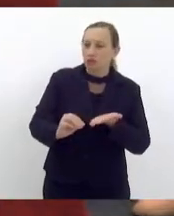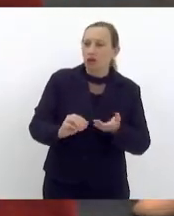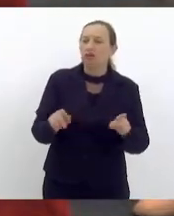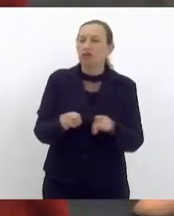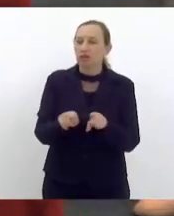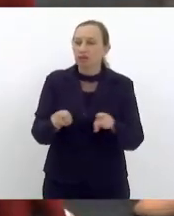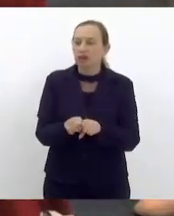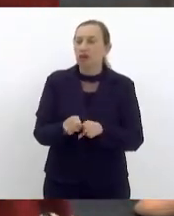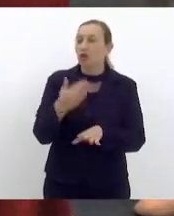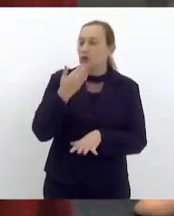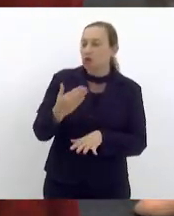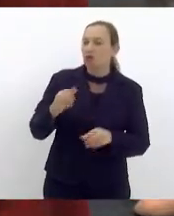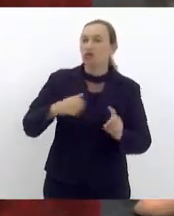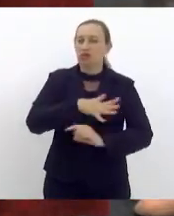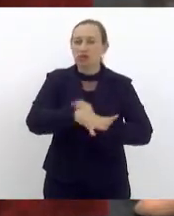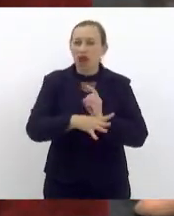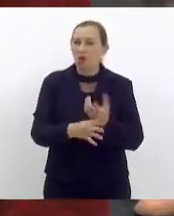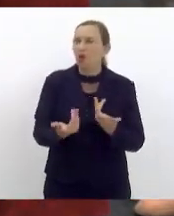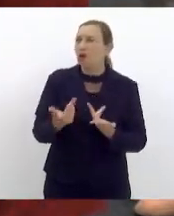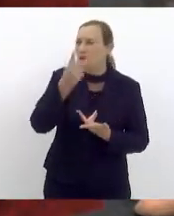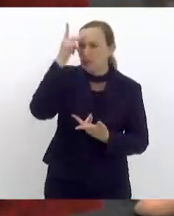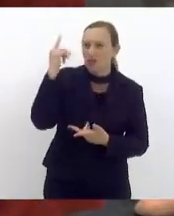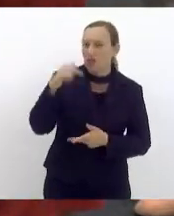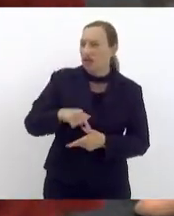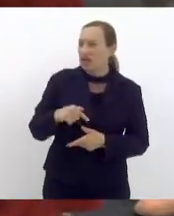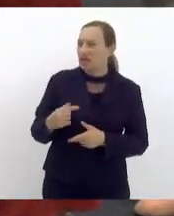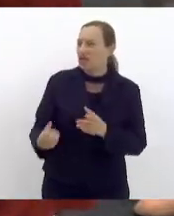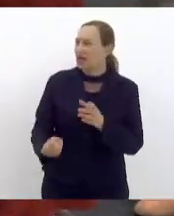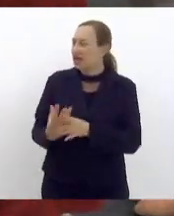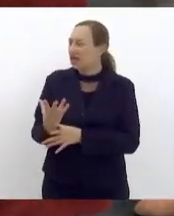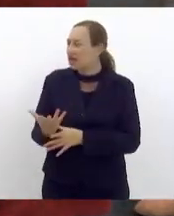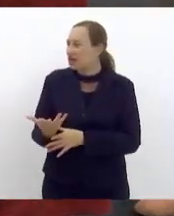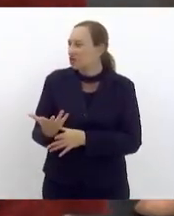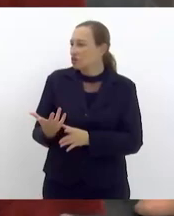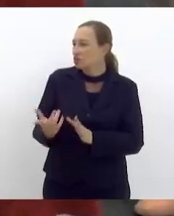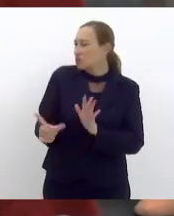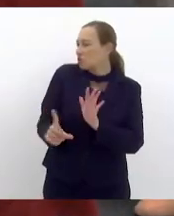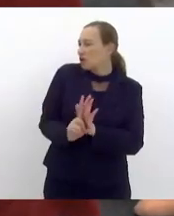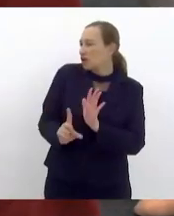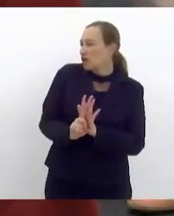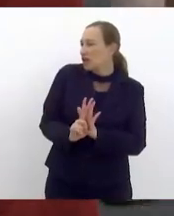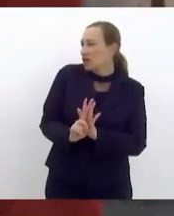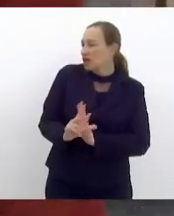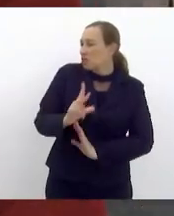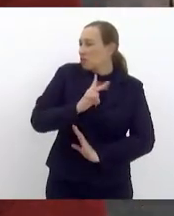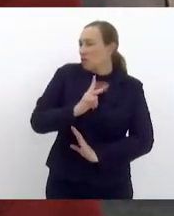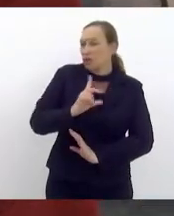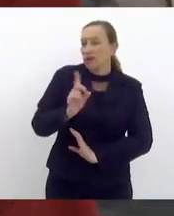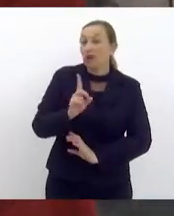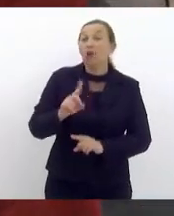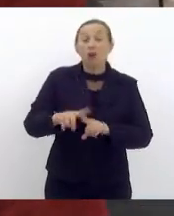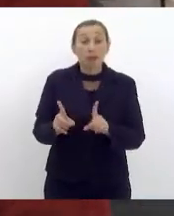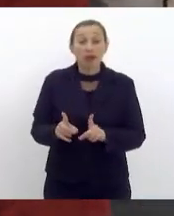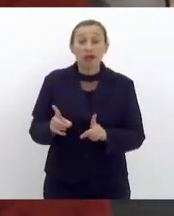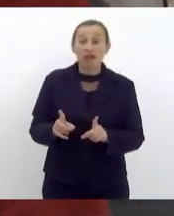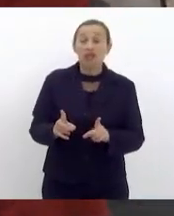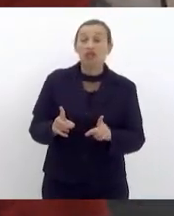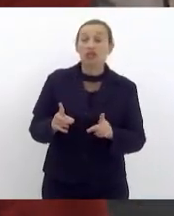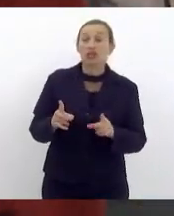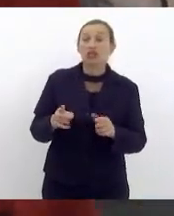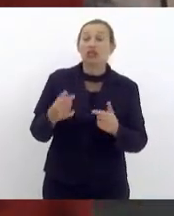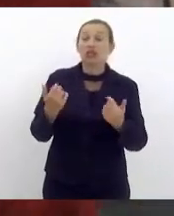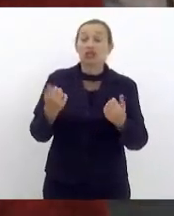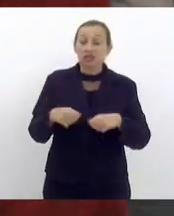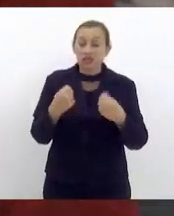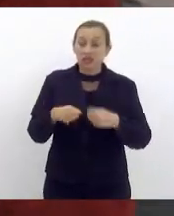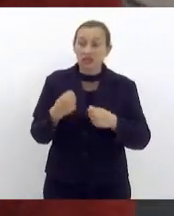uma demanda social né ninguém aqui tá legislando em causa própria eu espero mas é a partir de demandas e